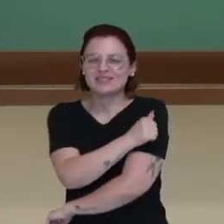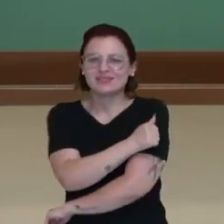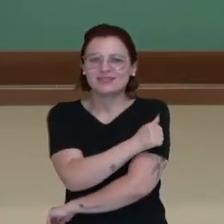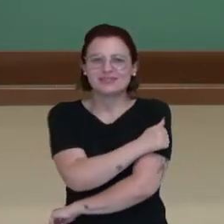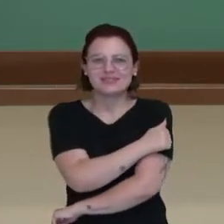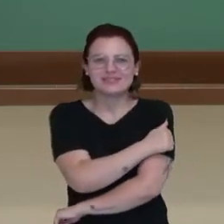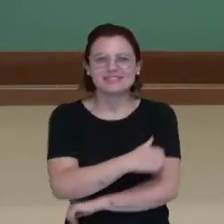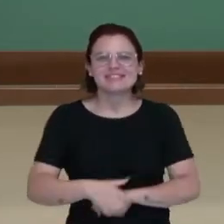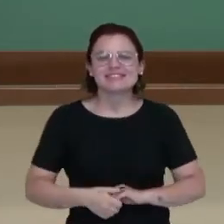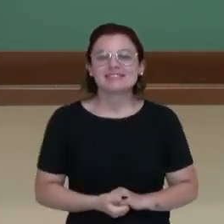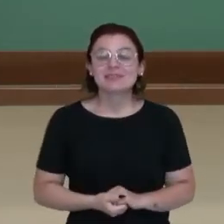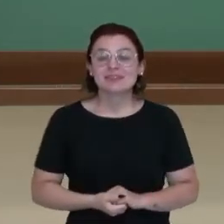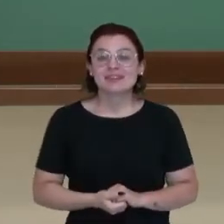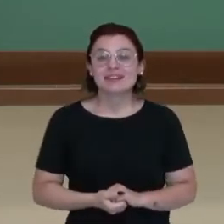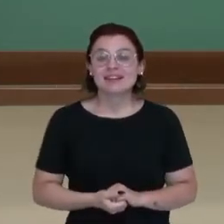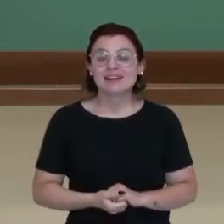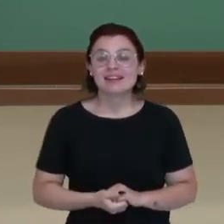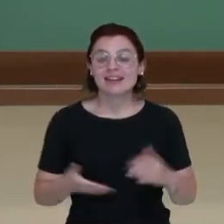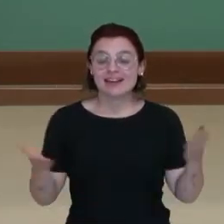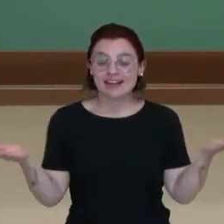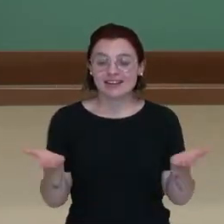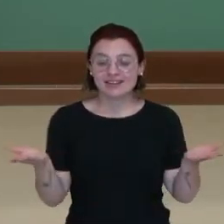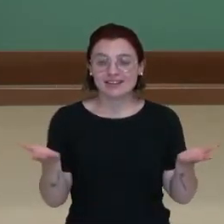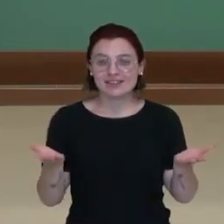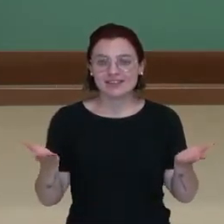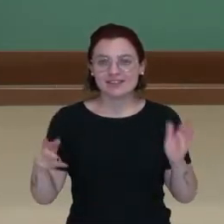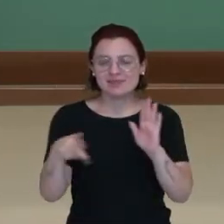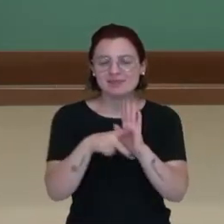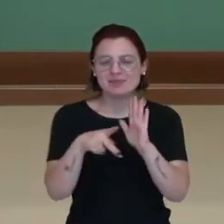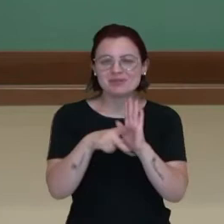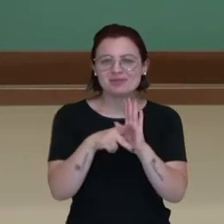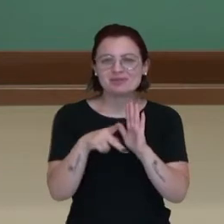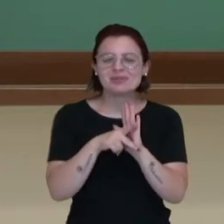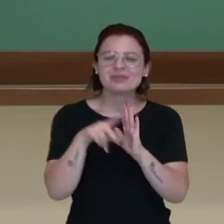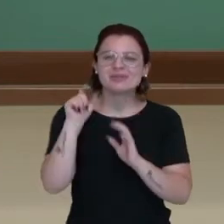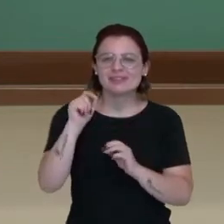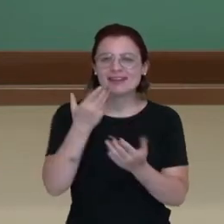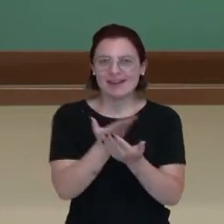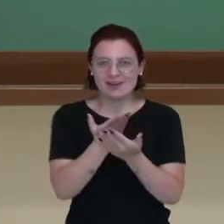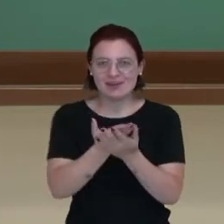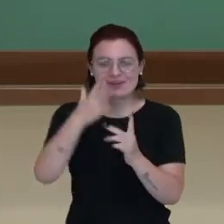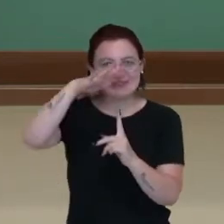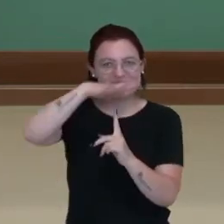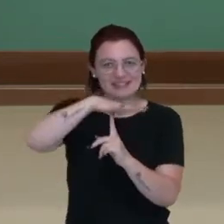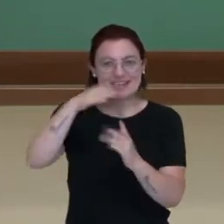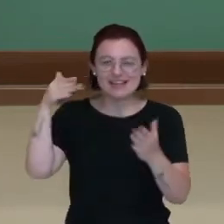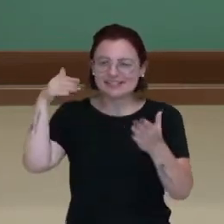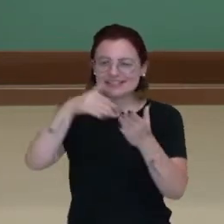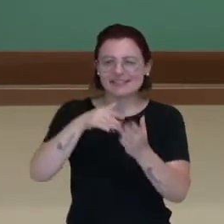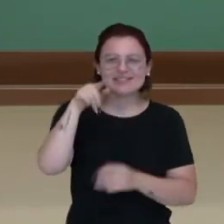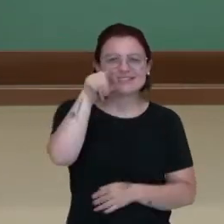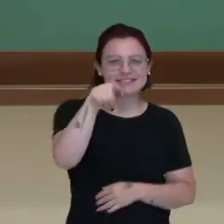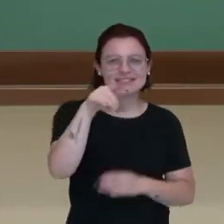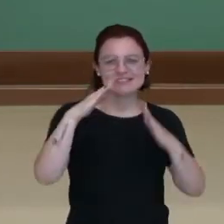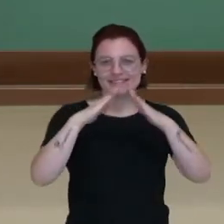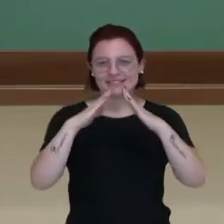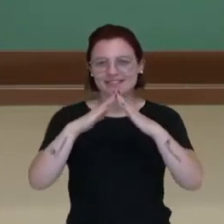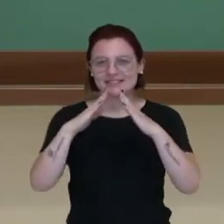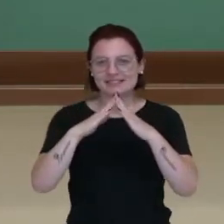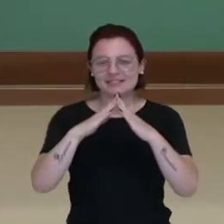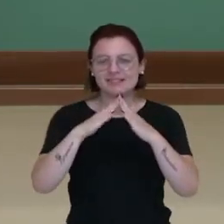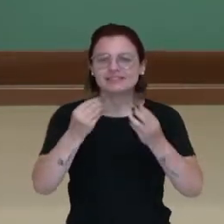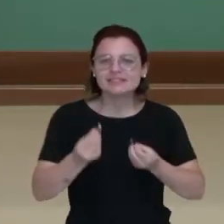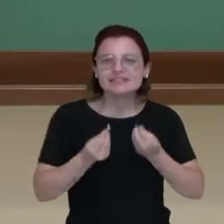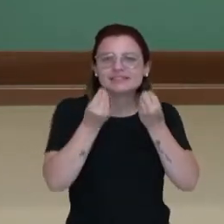alunos! Diretamente aqui dos estúdios do Aulas Paraná, até você aí, hein?